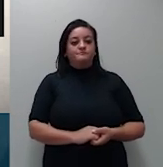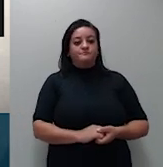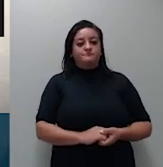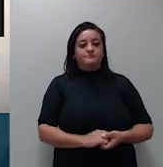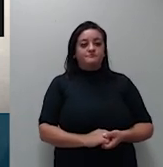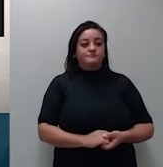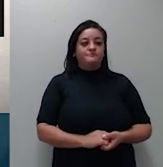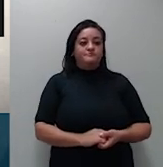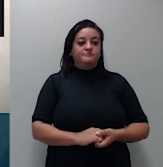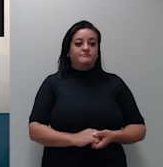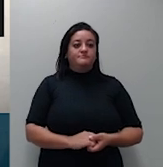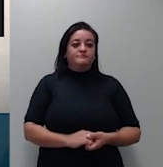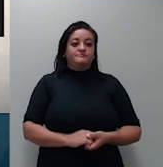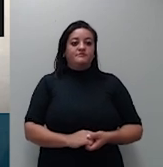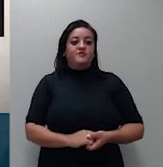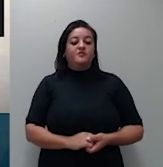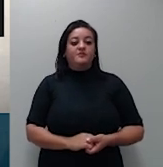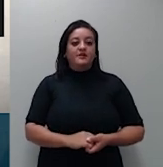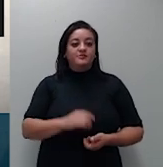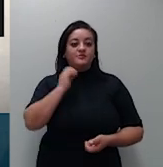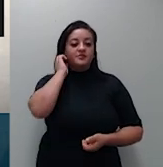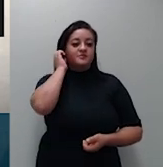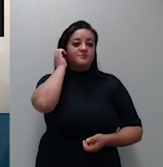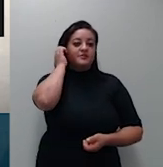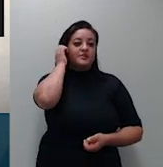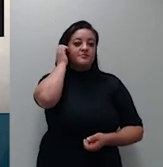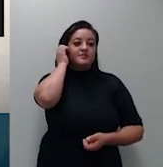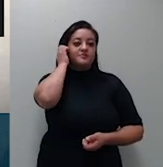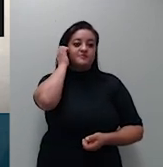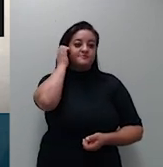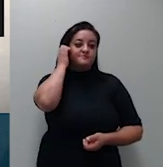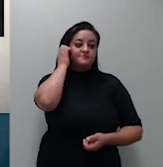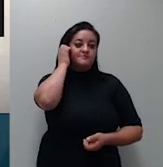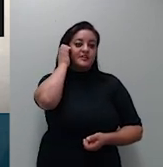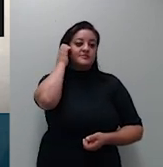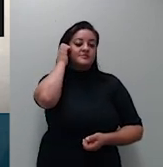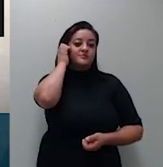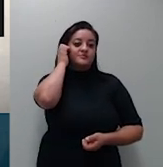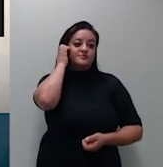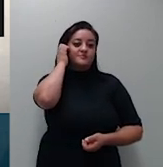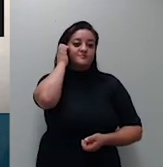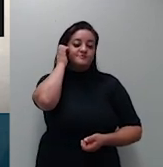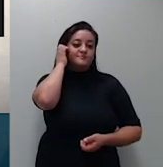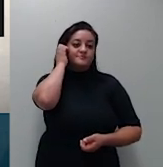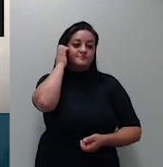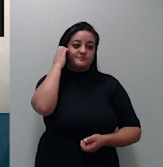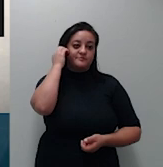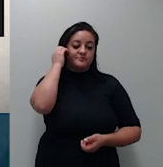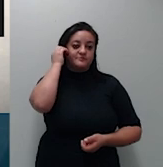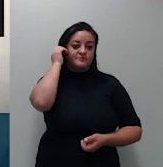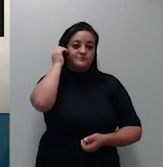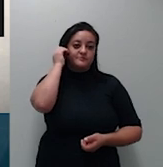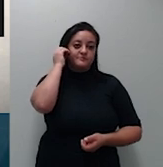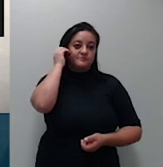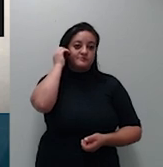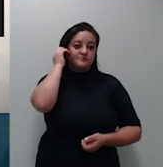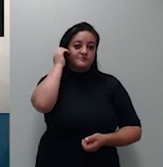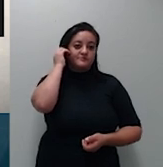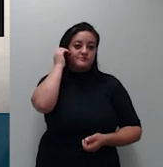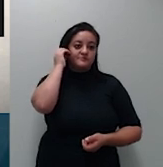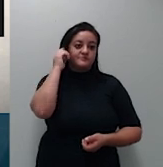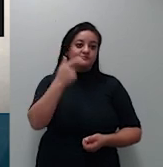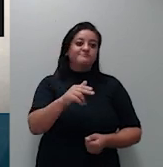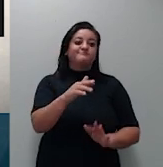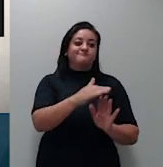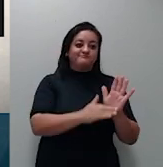casos interessantes precedentes interessantes eu agradeço a lembrança nesse outro caso de pauta ainda